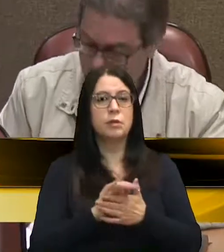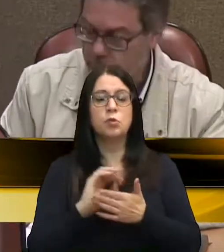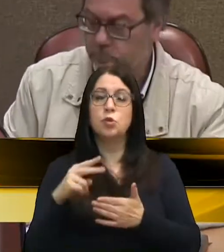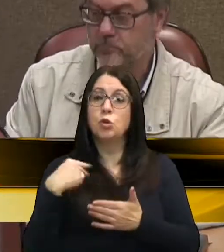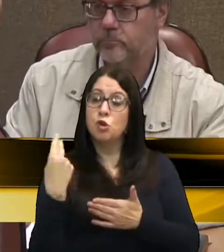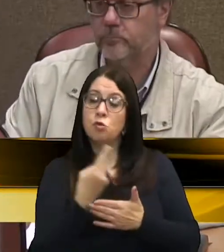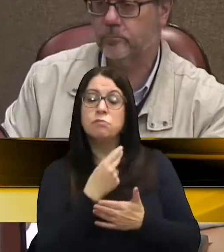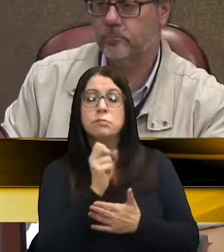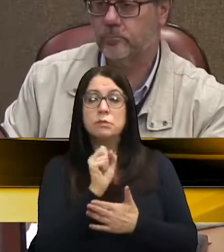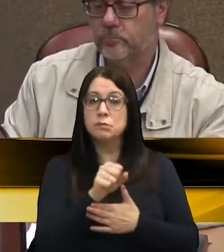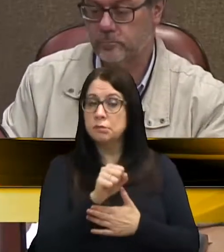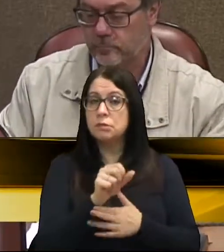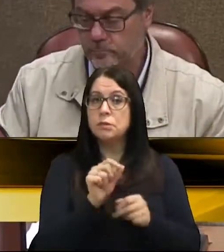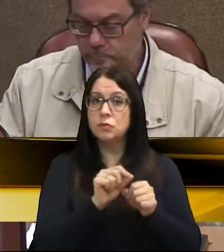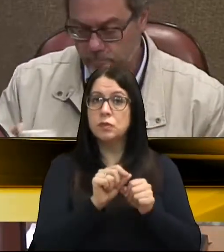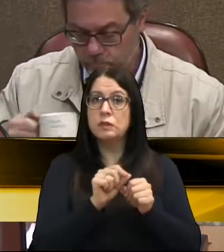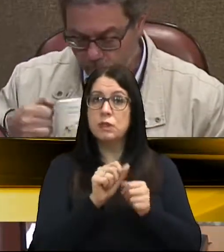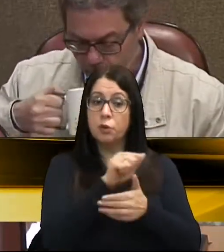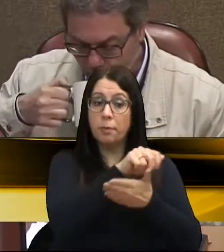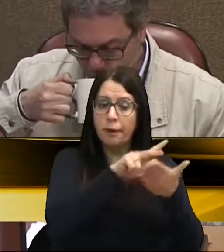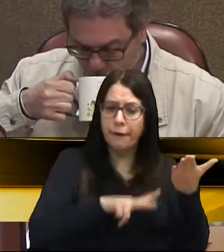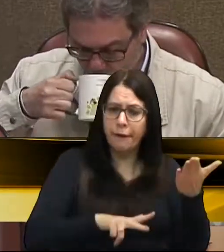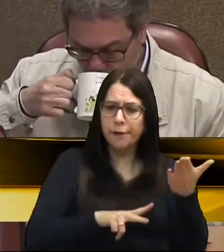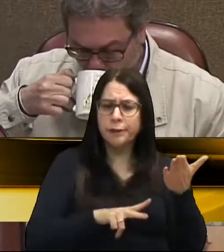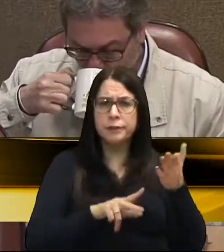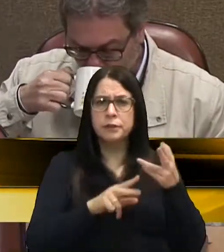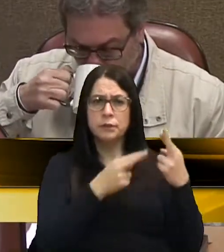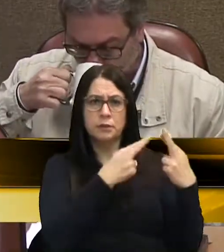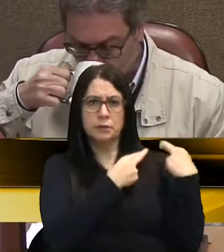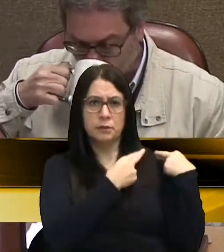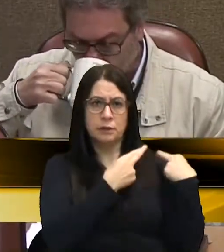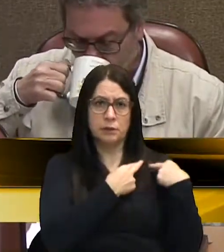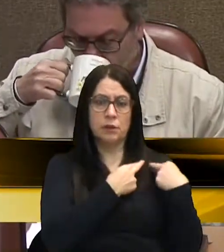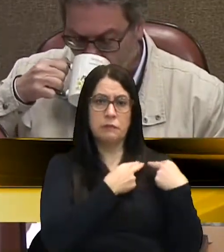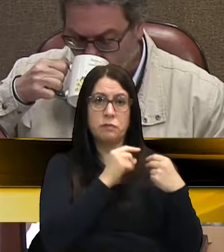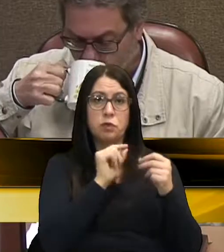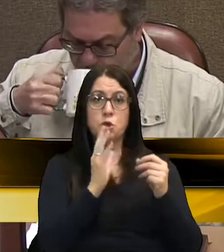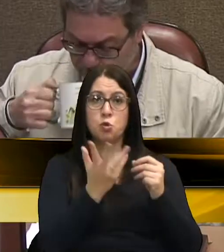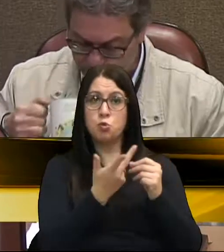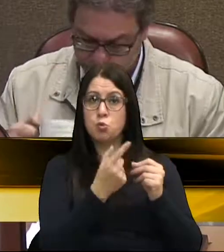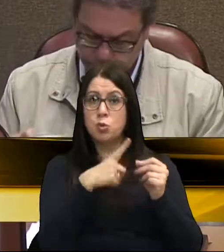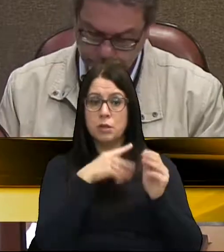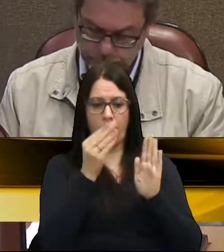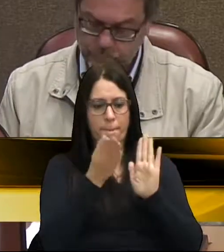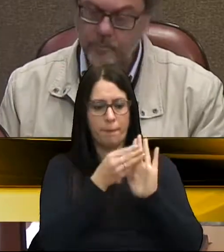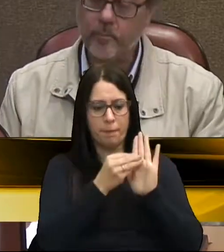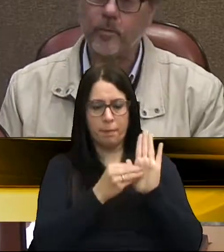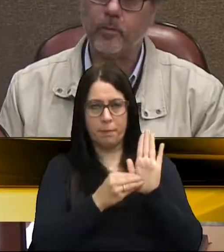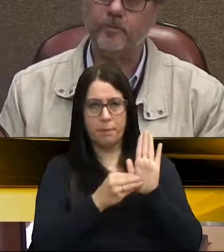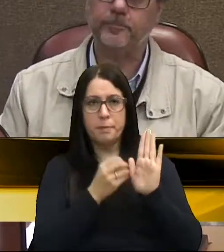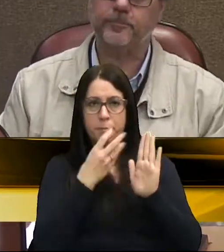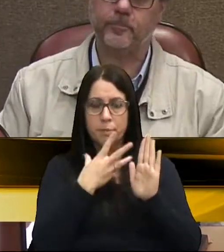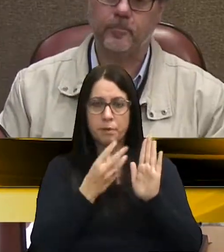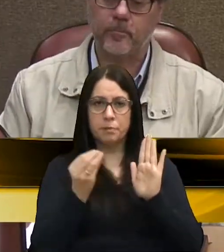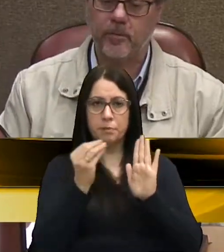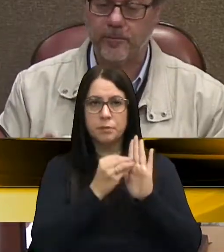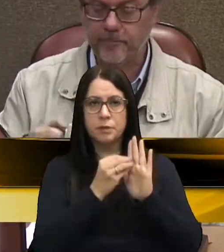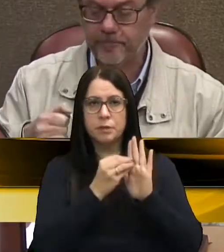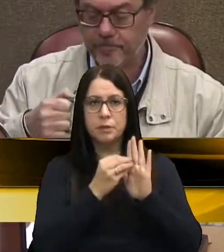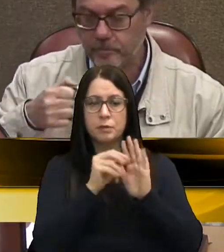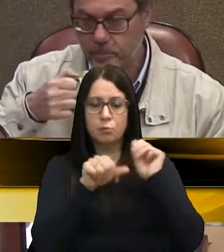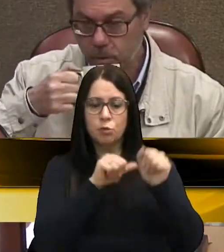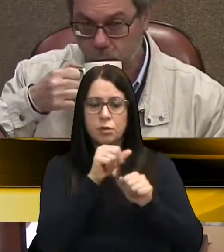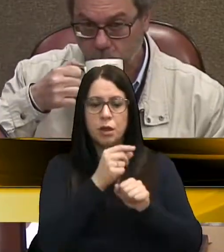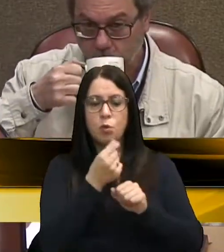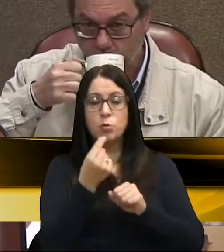nós, sim, fazendo uma análise muito responsável dessa peça, achamos por bem realocar alguns valores